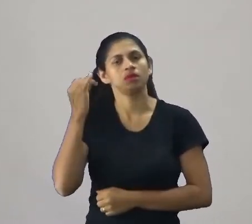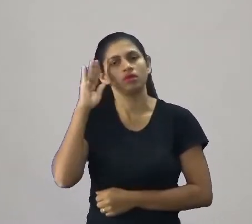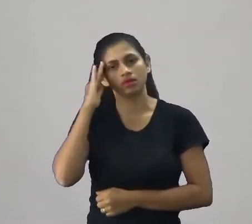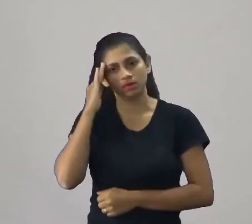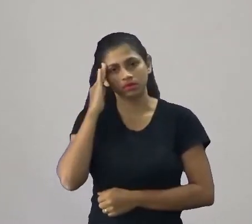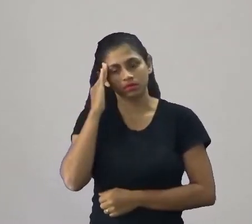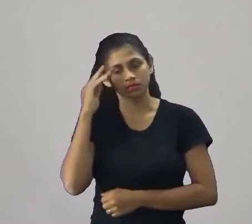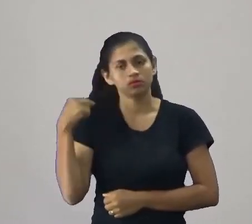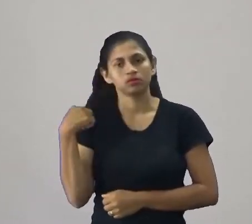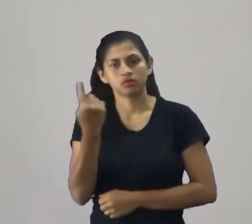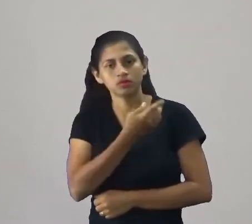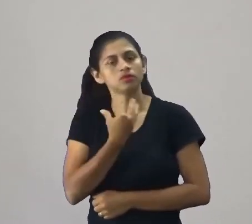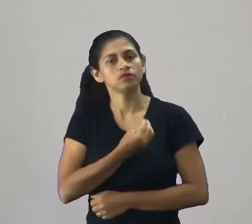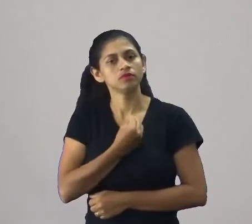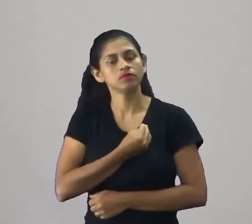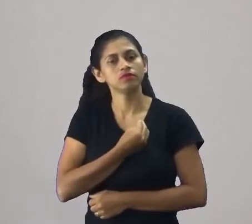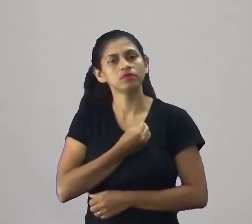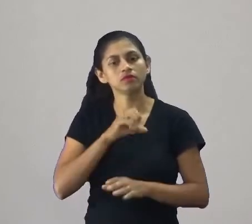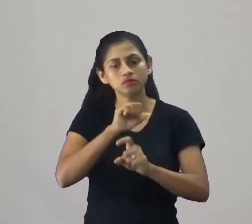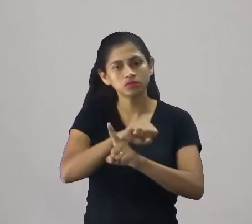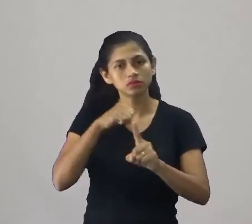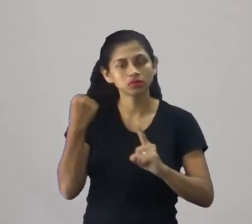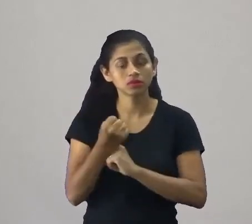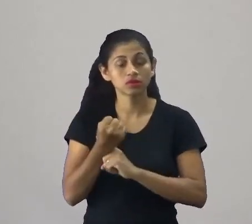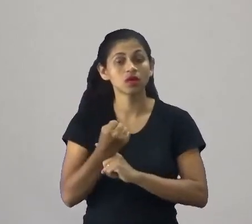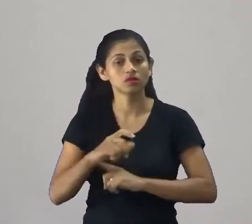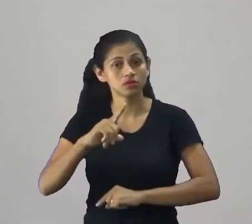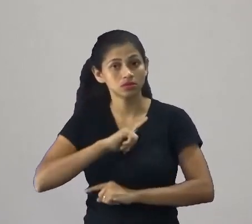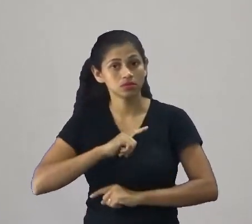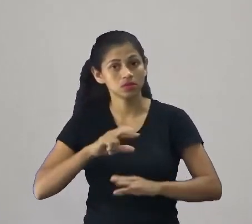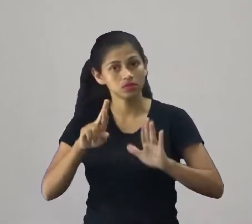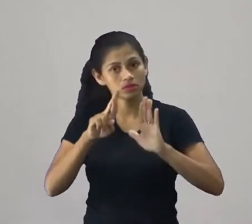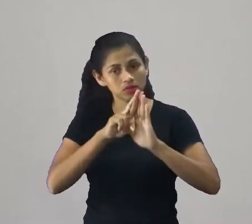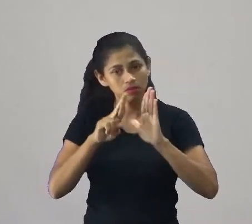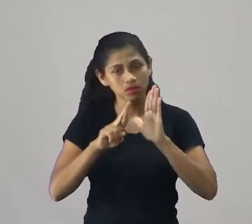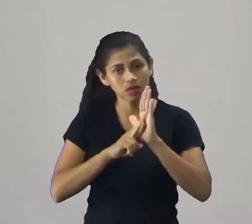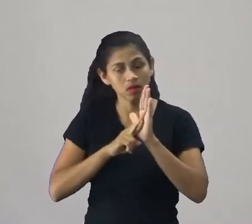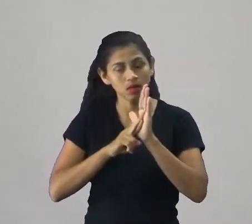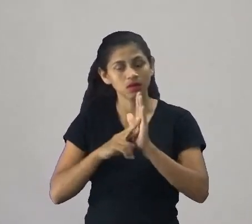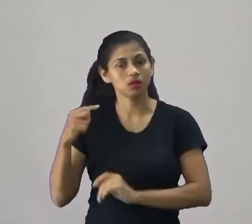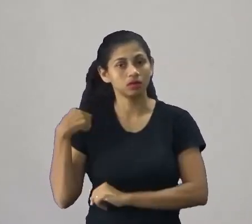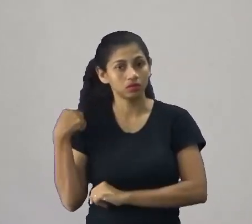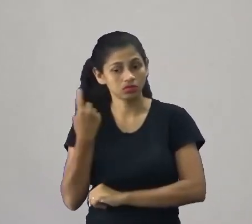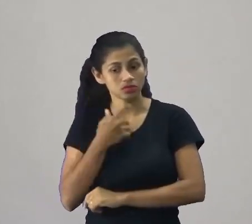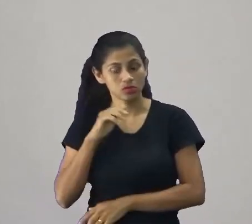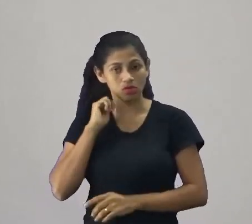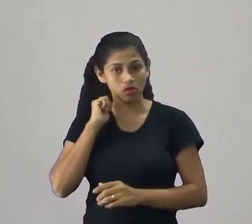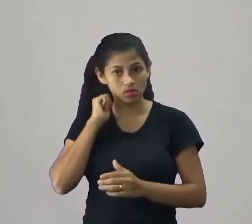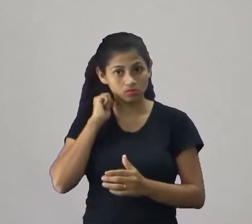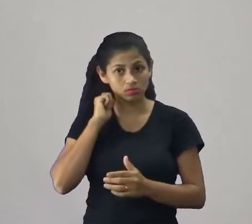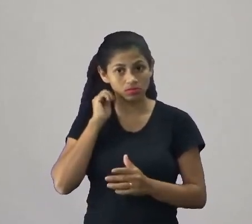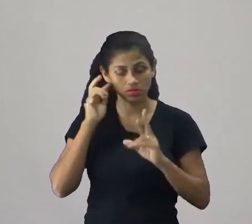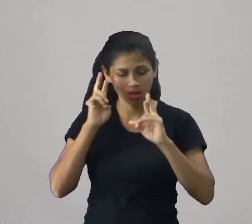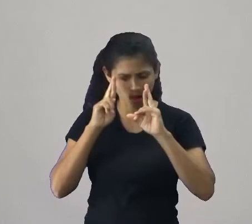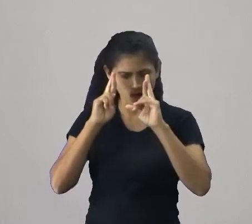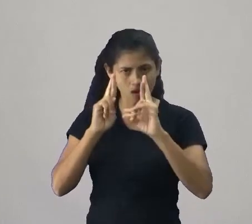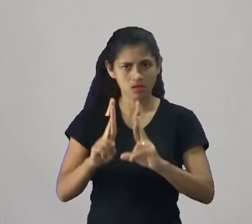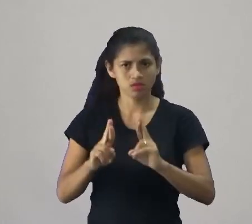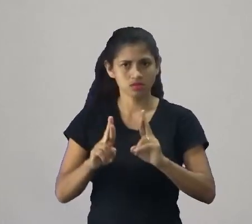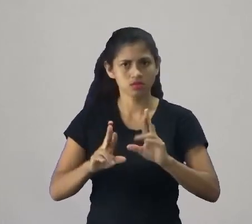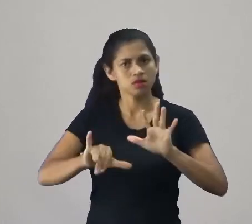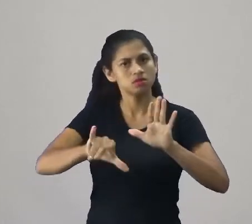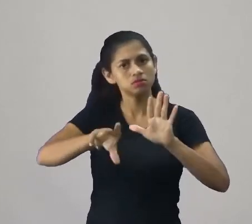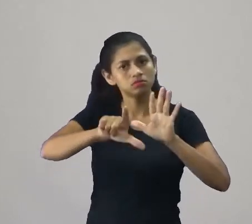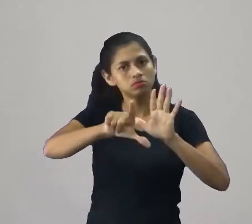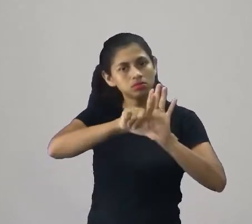uma sociedade postas com regras. A gente respeita as leis e os jogos são a representação daquilo que você